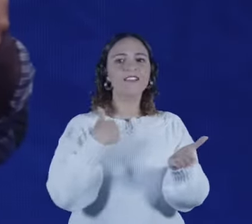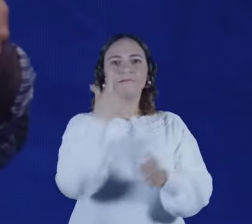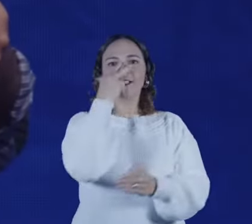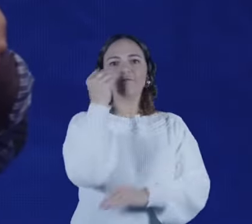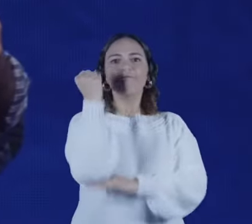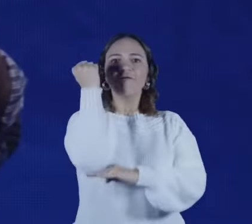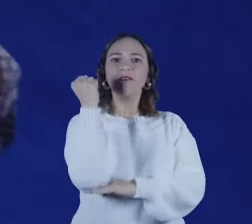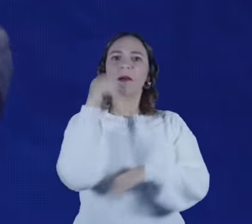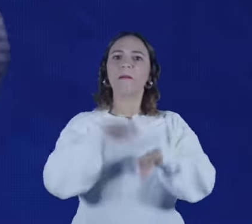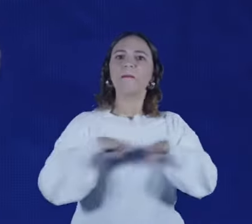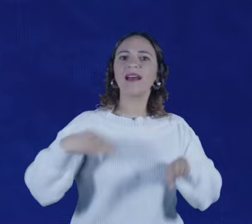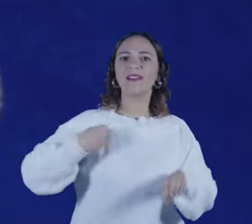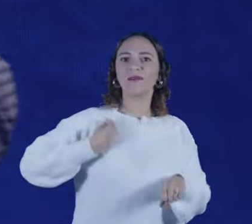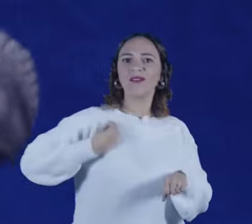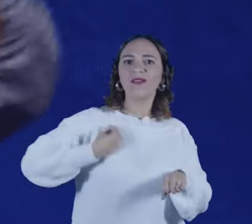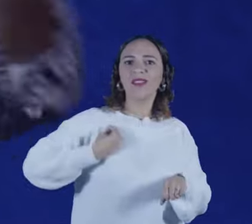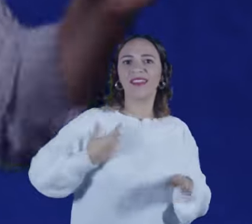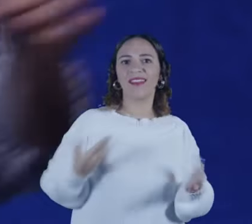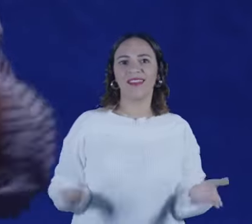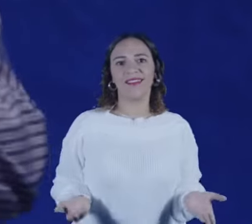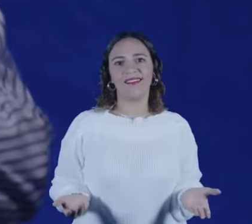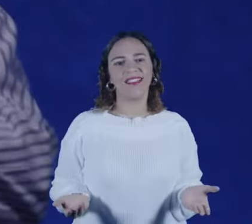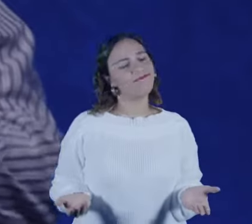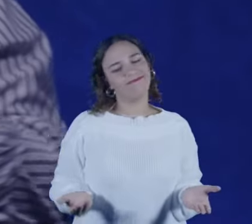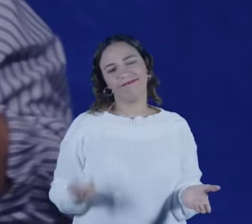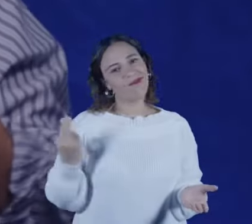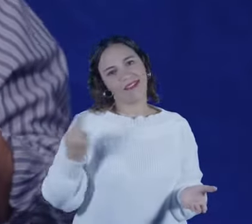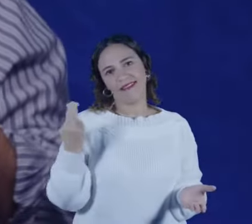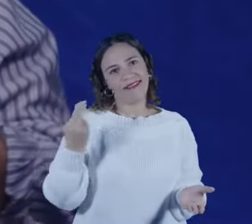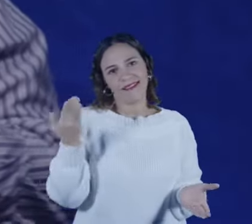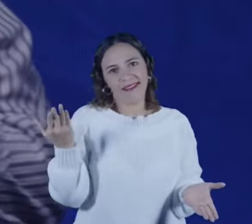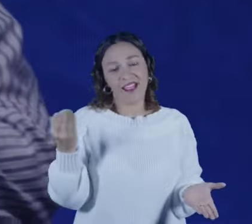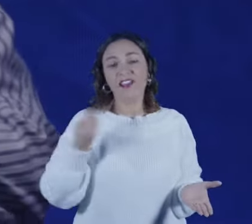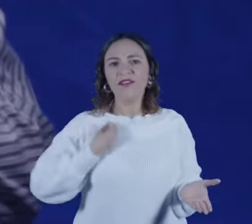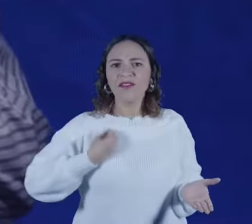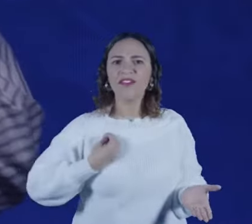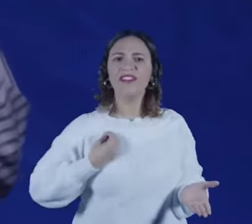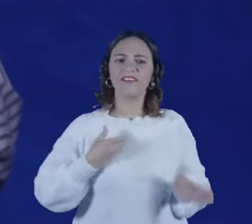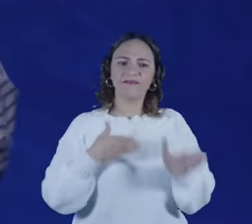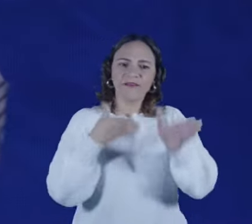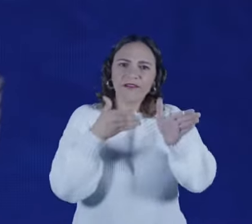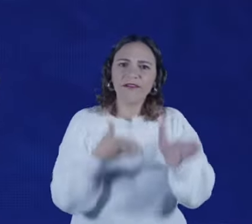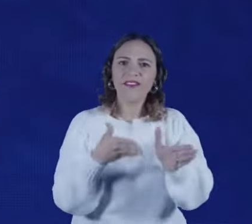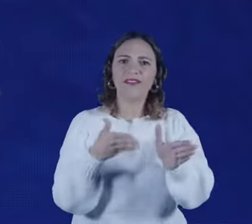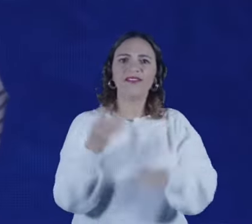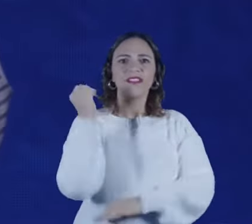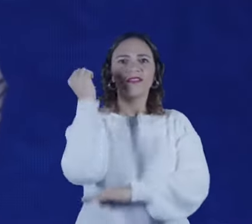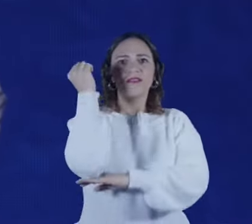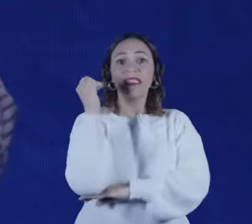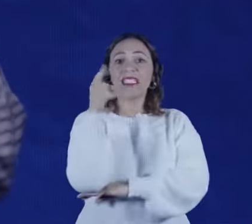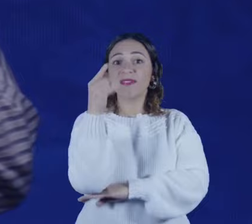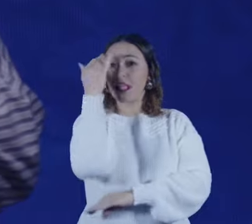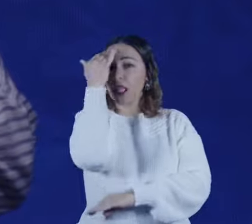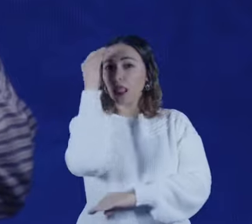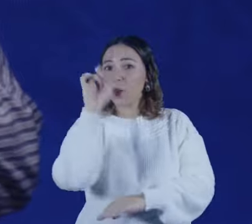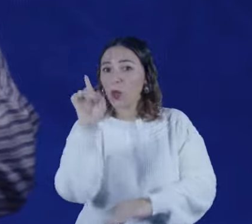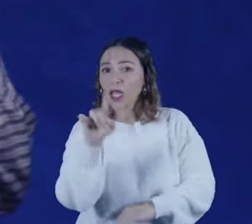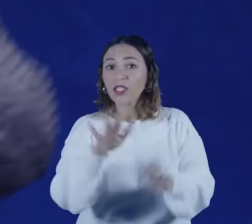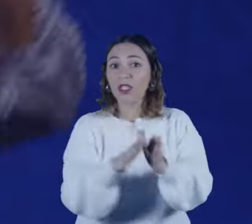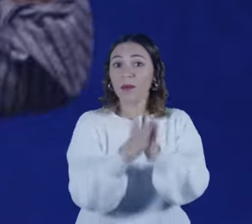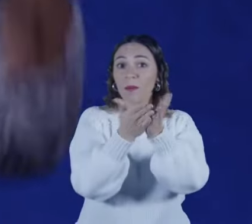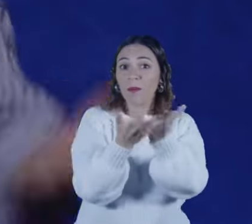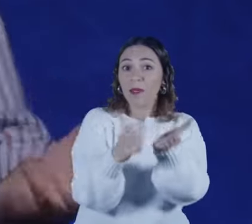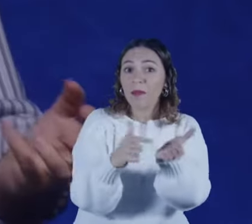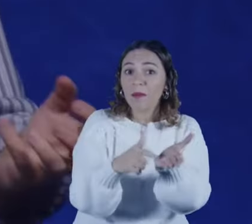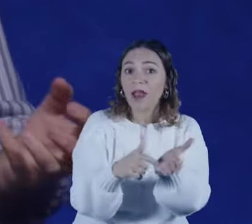gabarito. Então, querido, não dá para construir uma vida sólida se você não entender que a palavra de